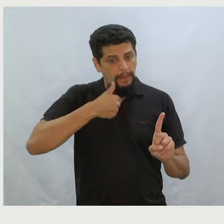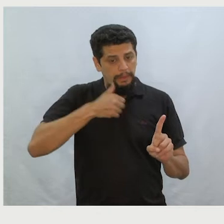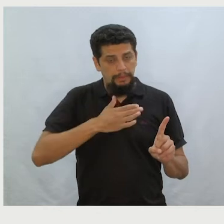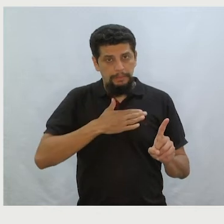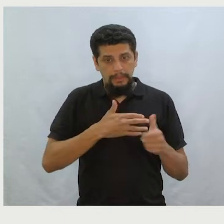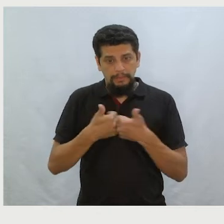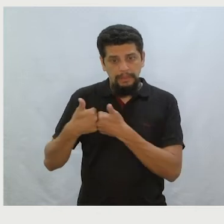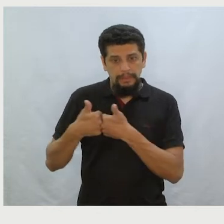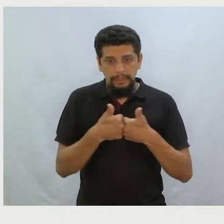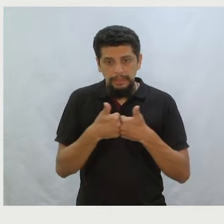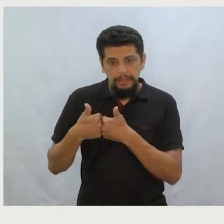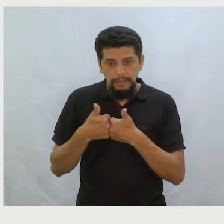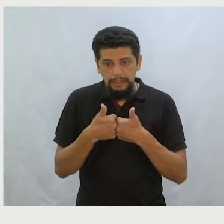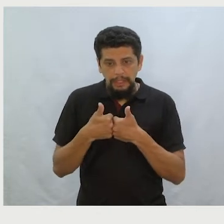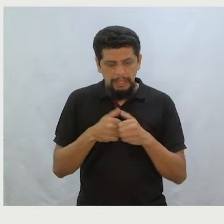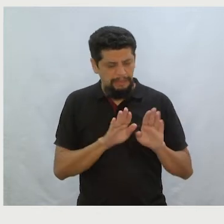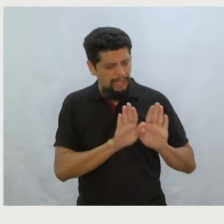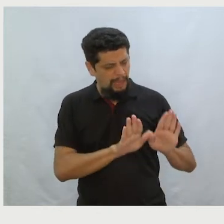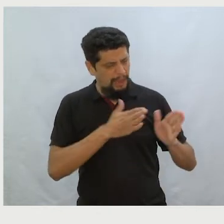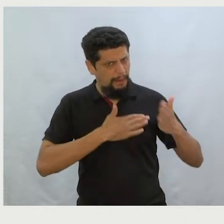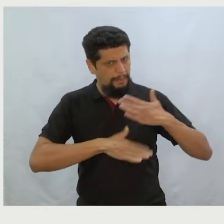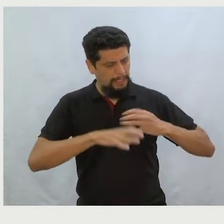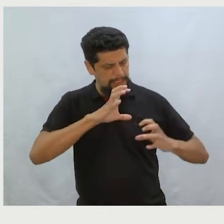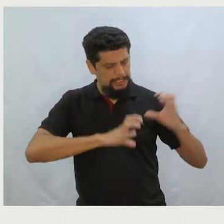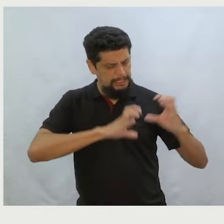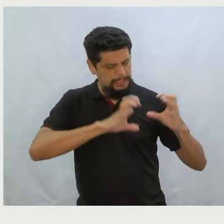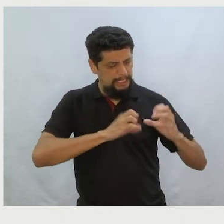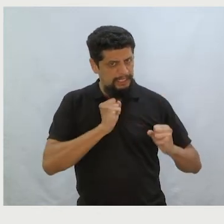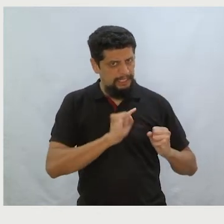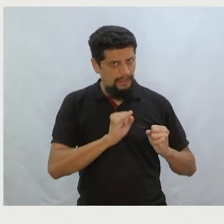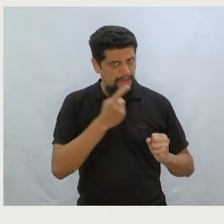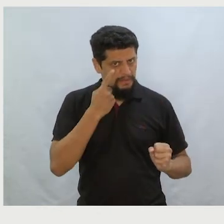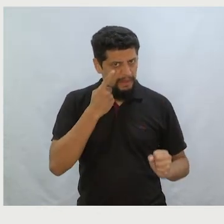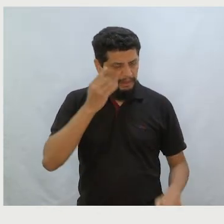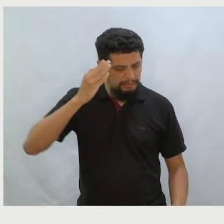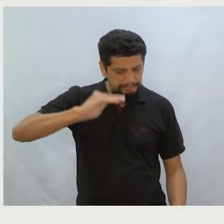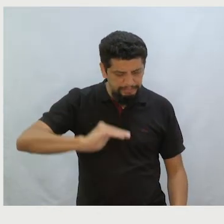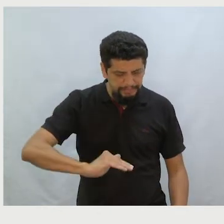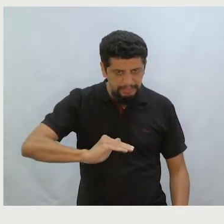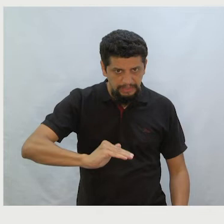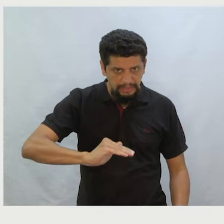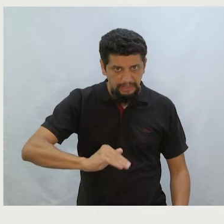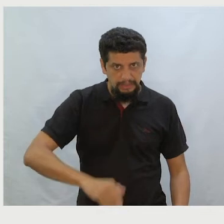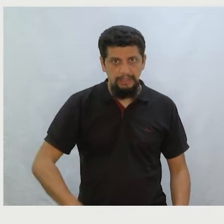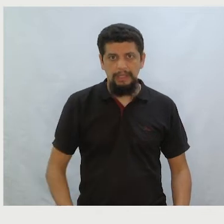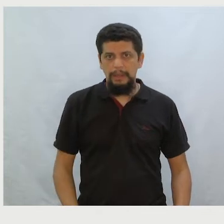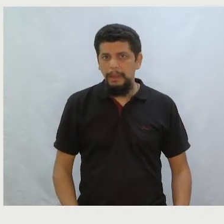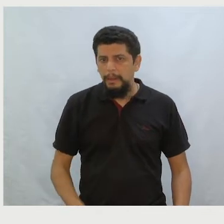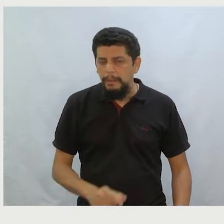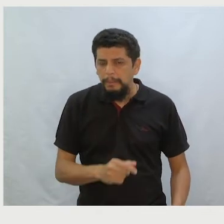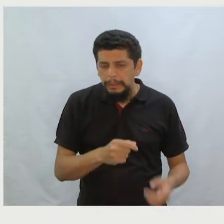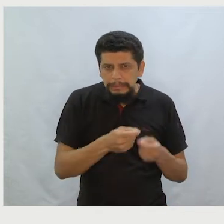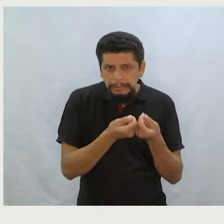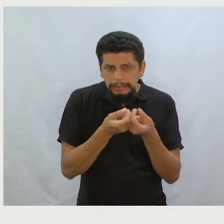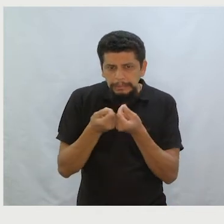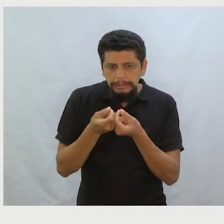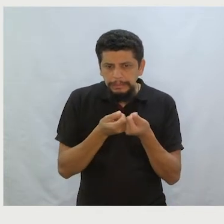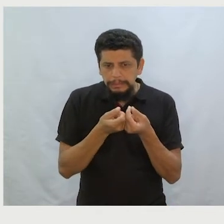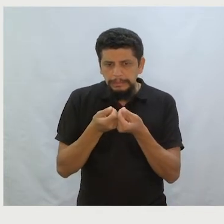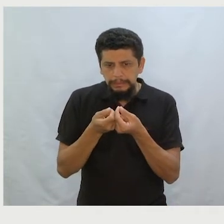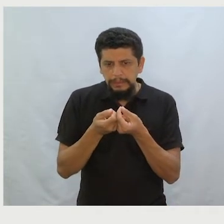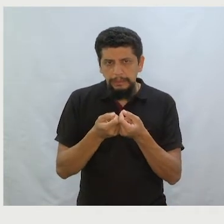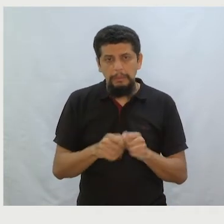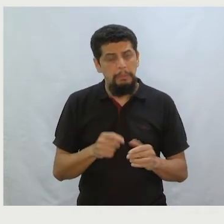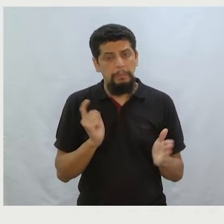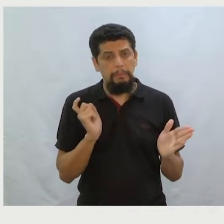era a mulher do meu vizinho que apiv a briga e se você reparar como ela é pequena Eu Acho Que partícula é o que ela